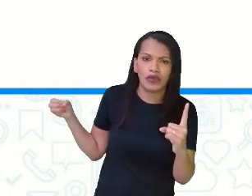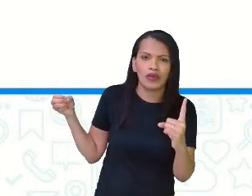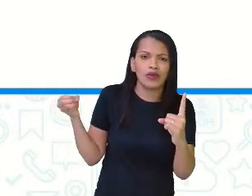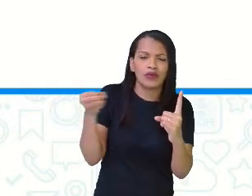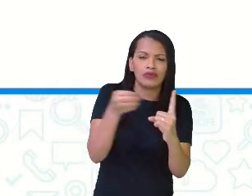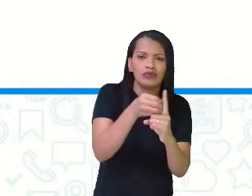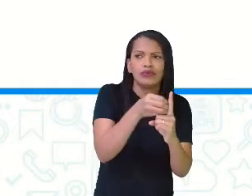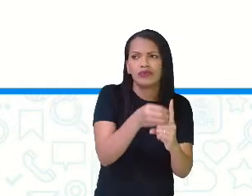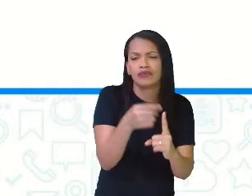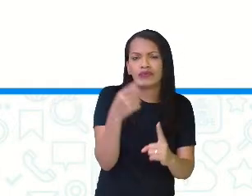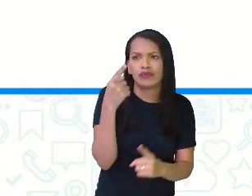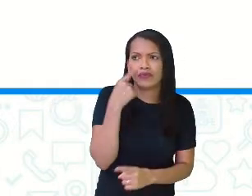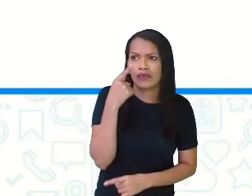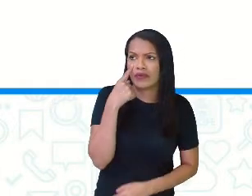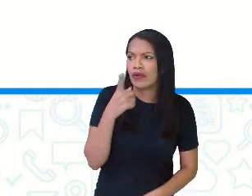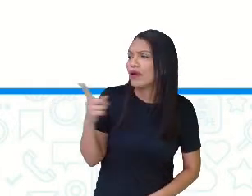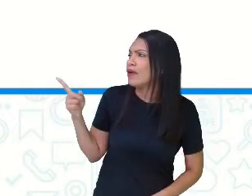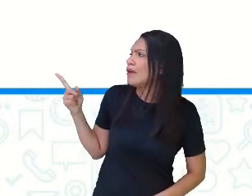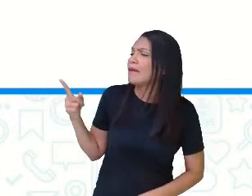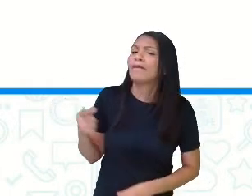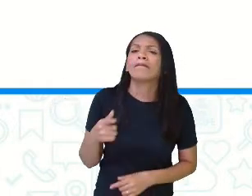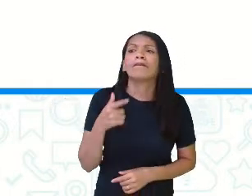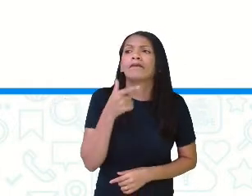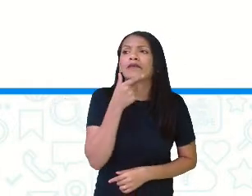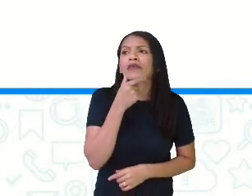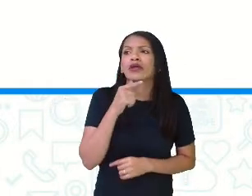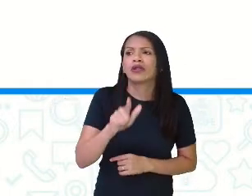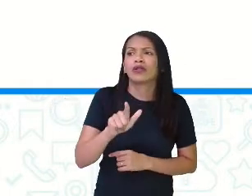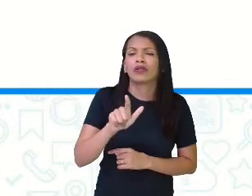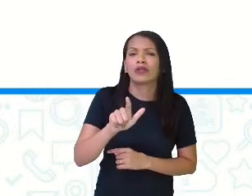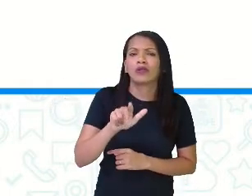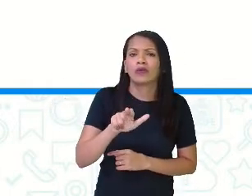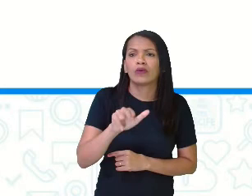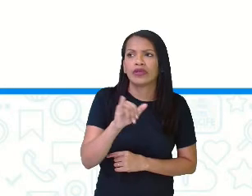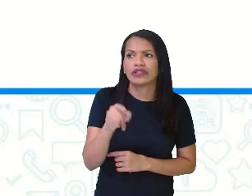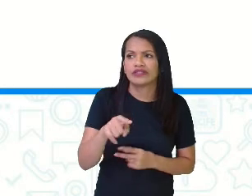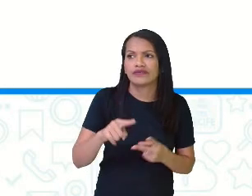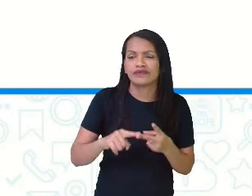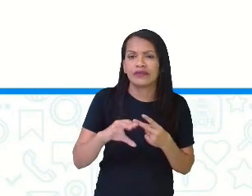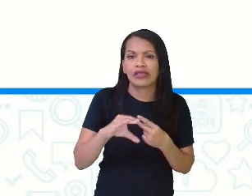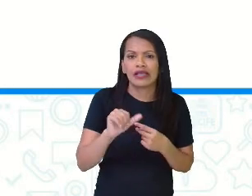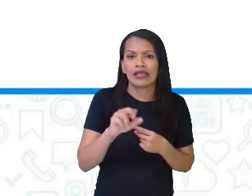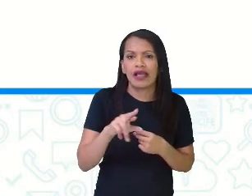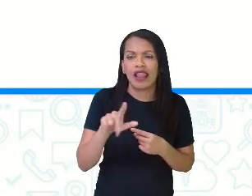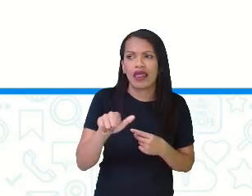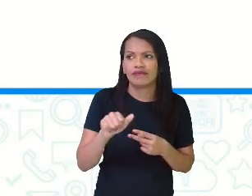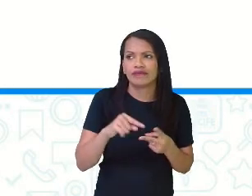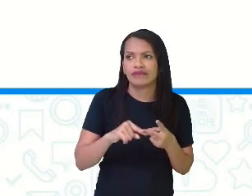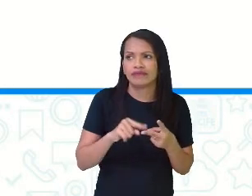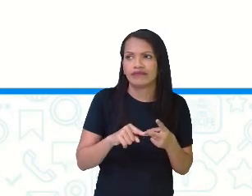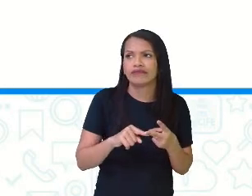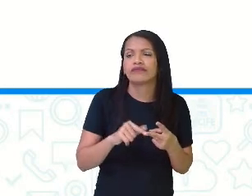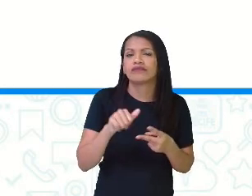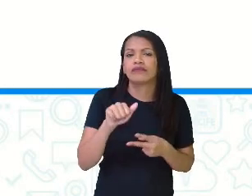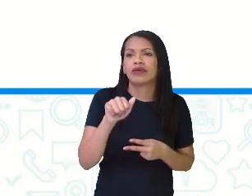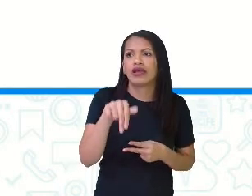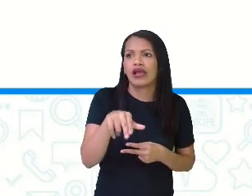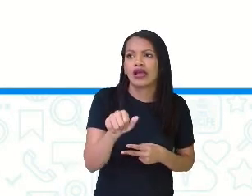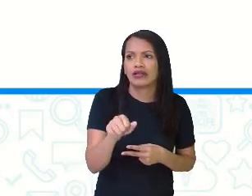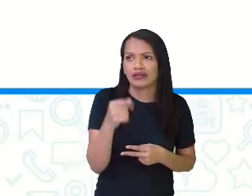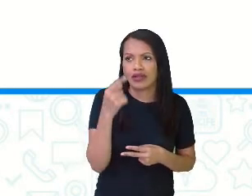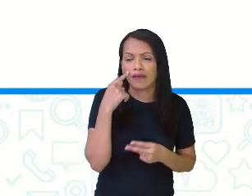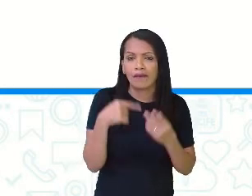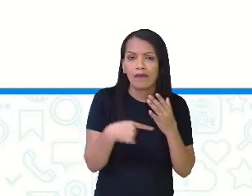marcaram aparecem no gráfico. Observando as informações encontradas, responda: quem